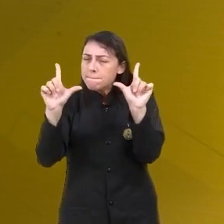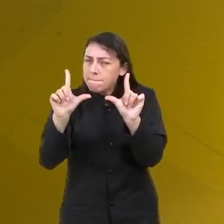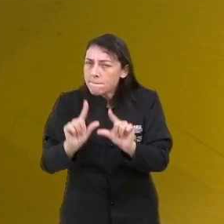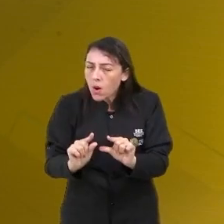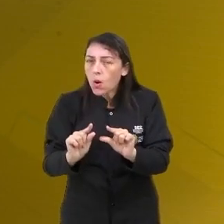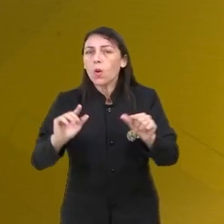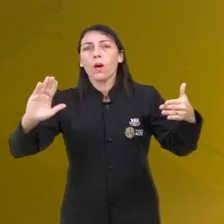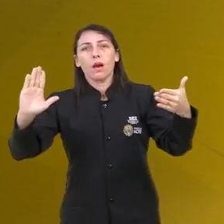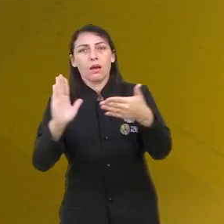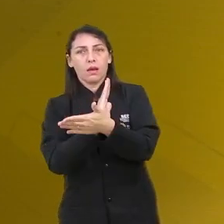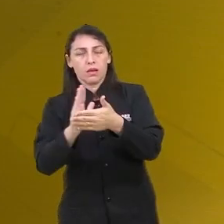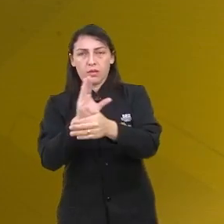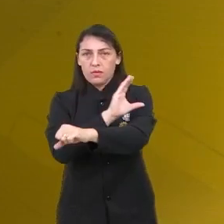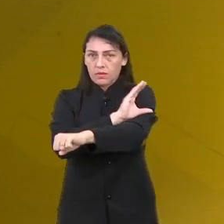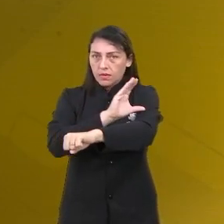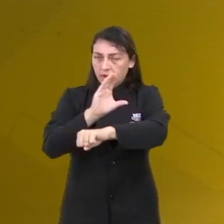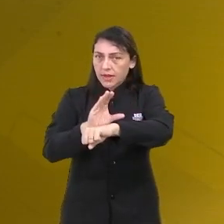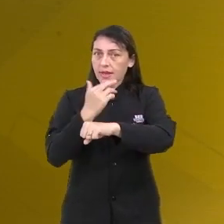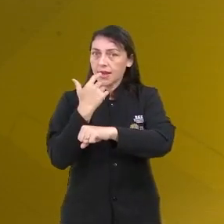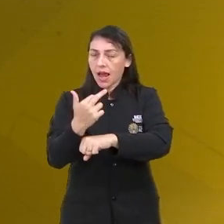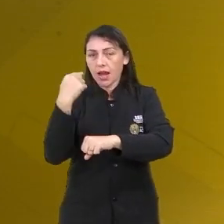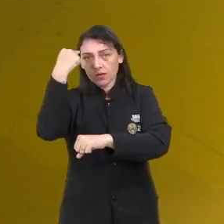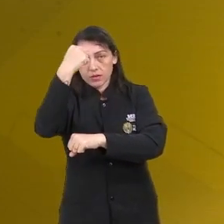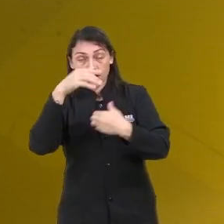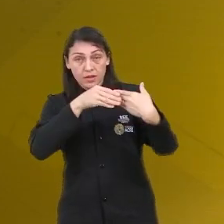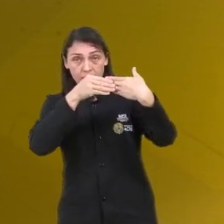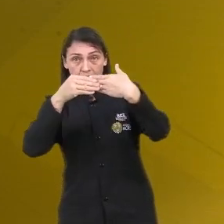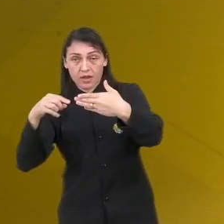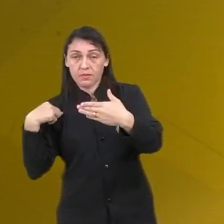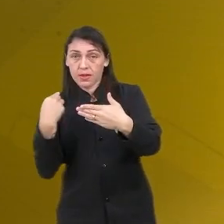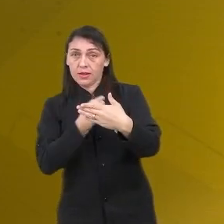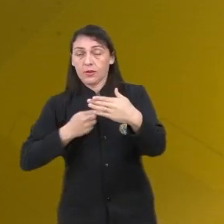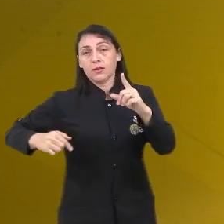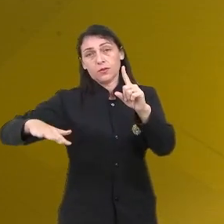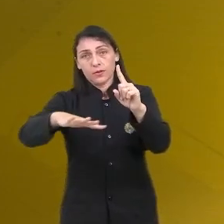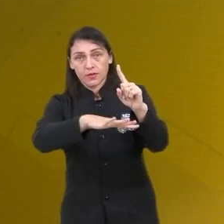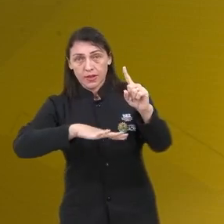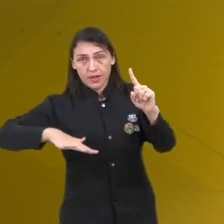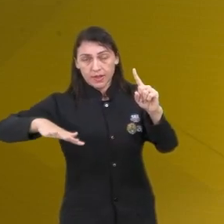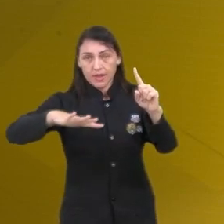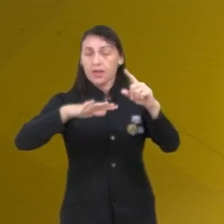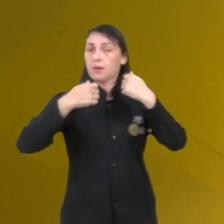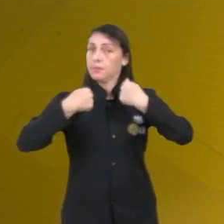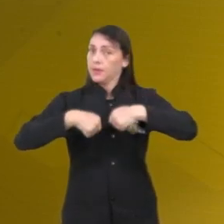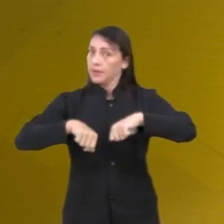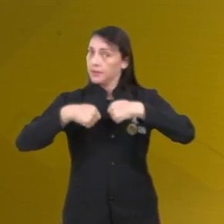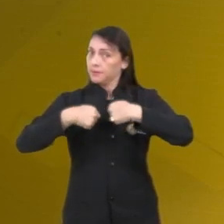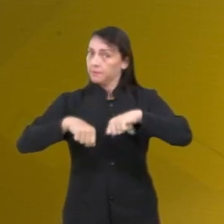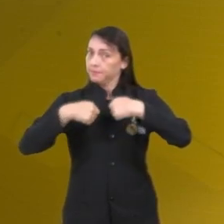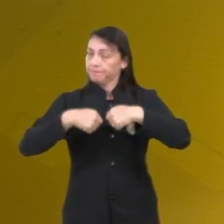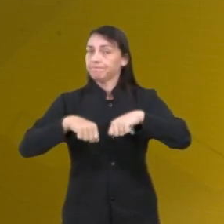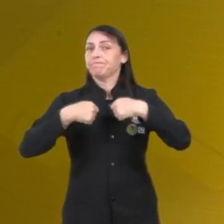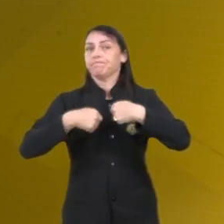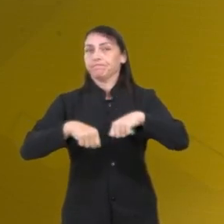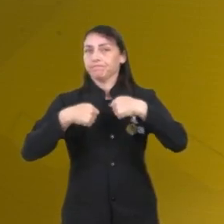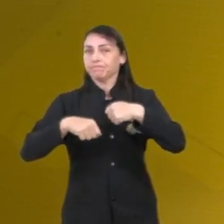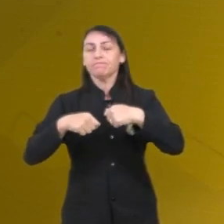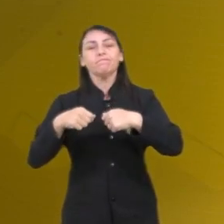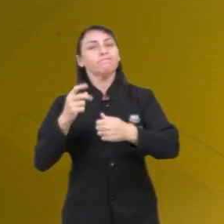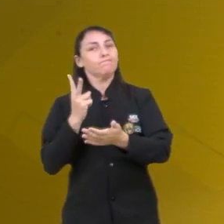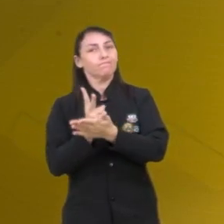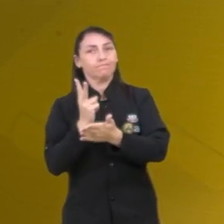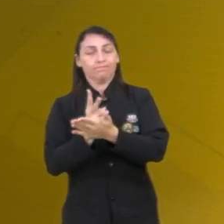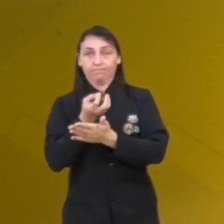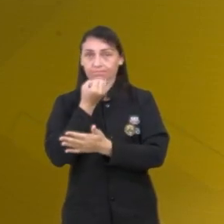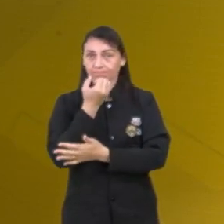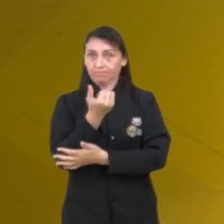relação aos aportes culturais que a língua espanhola traz para a nossa sociedade, é uma necessidade constante.